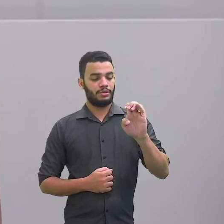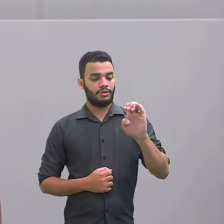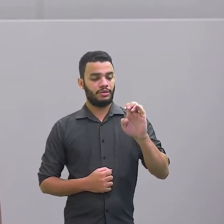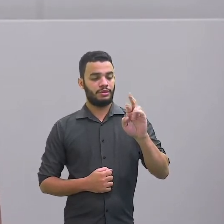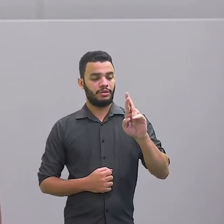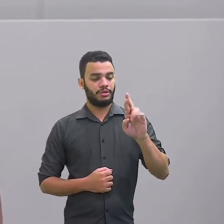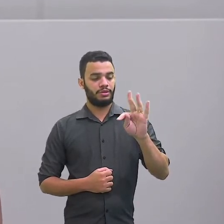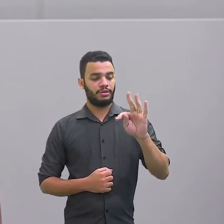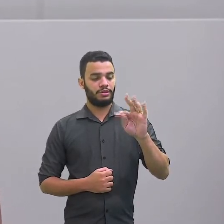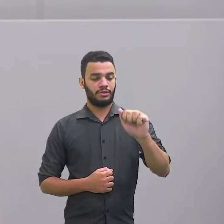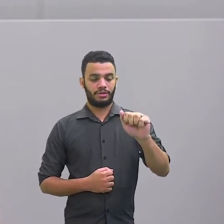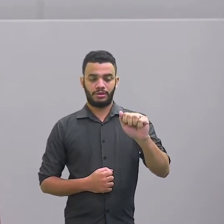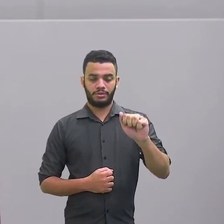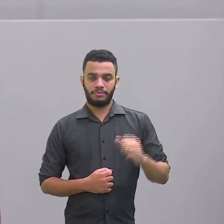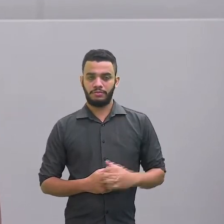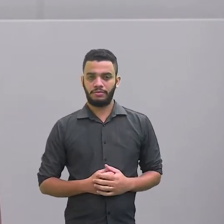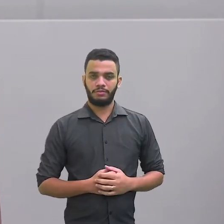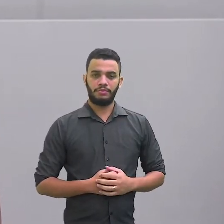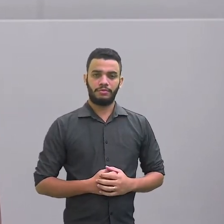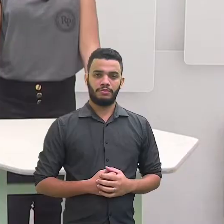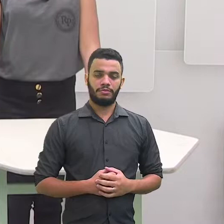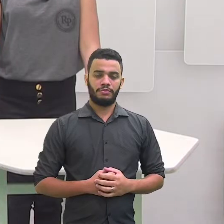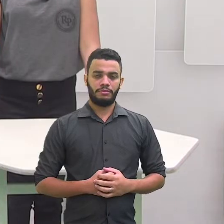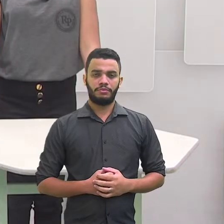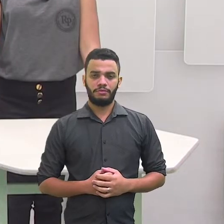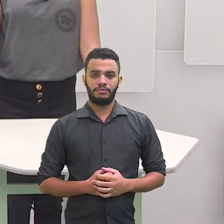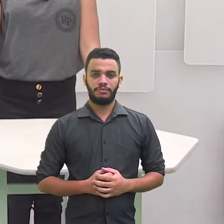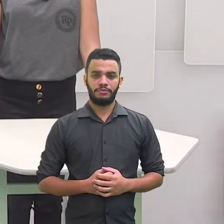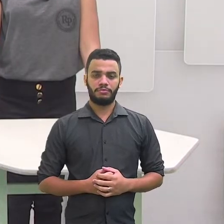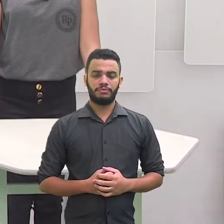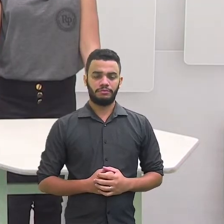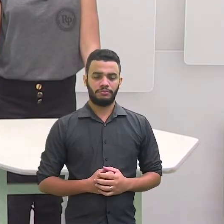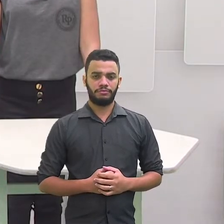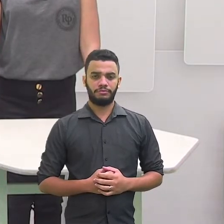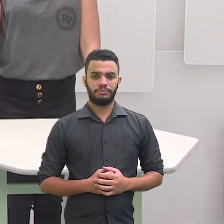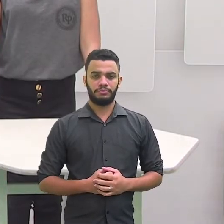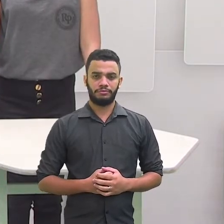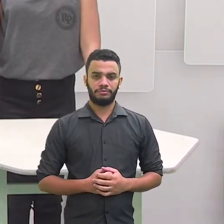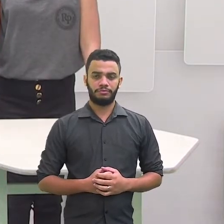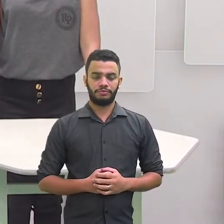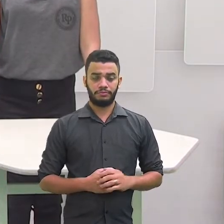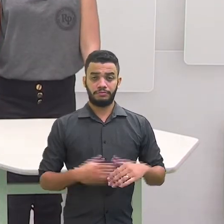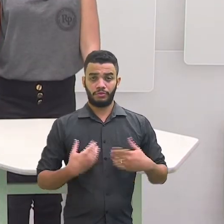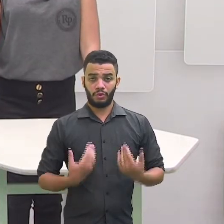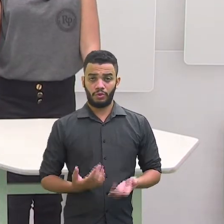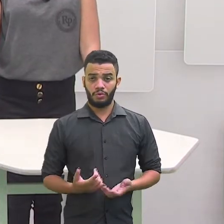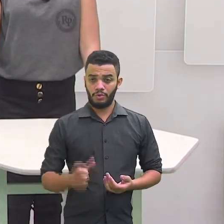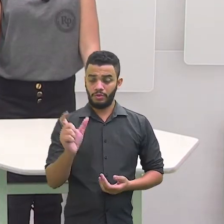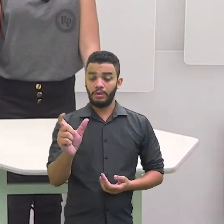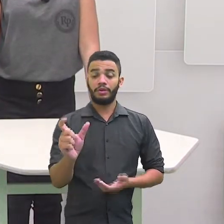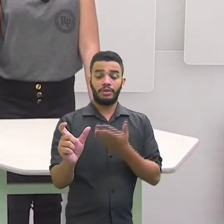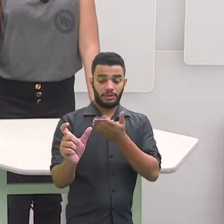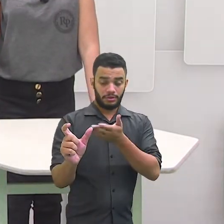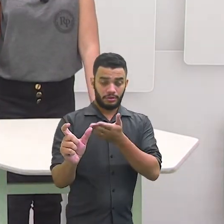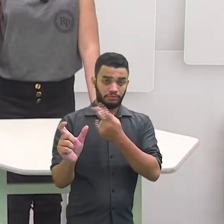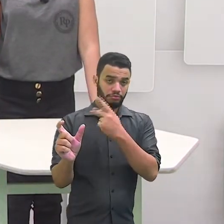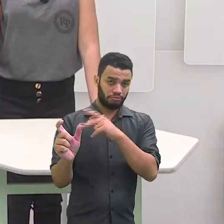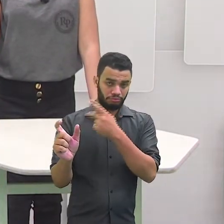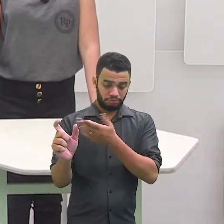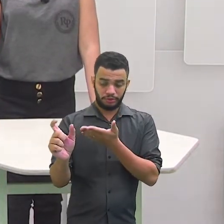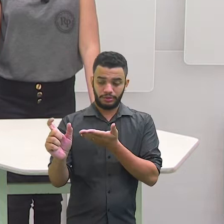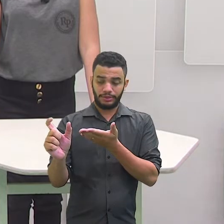B-E-R-T-A, entreaberta. Que é isso, meu filho? Calma. E a palavra da Nicole está...